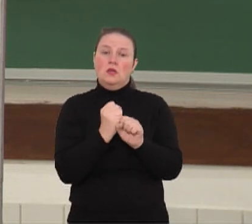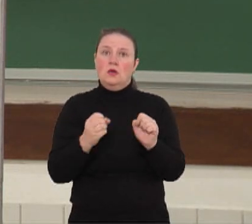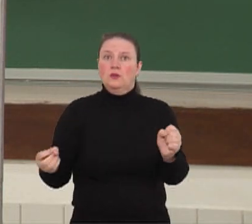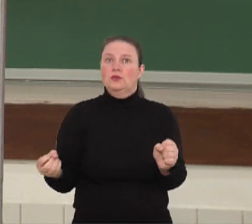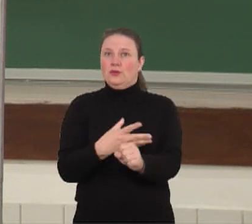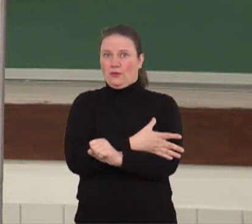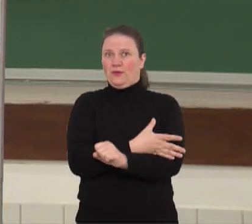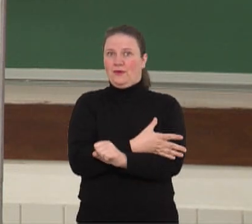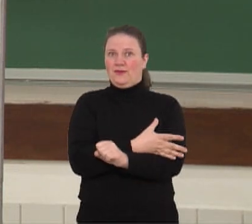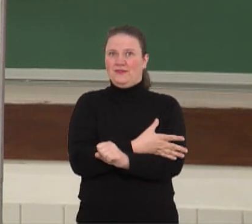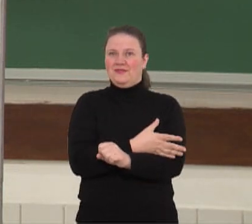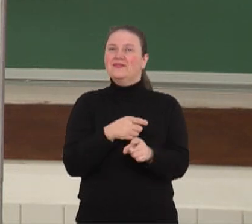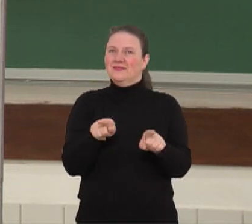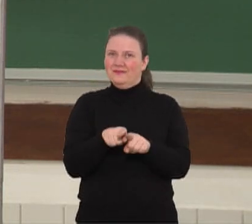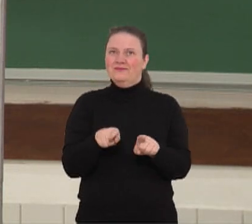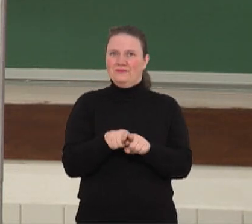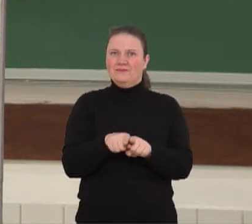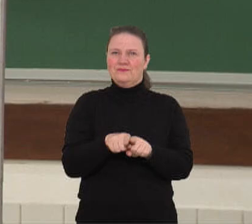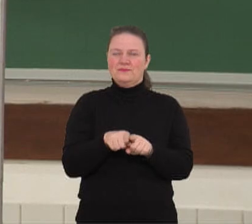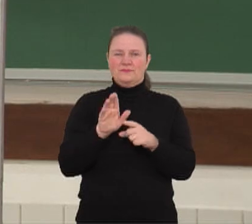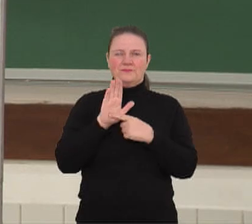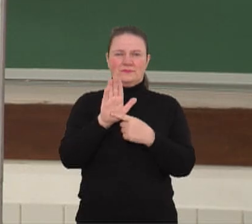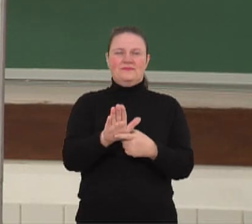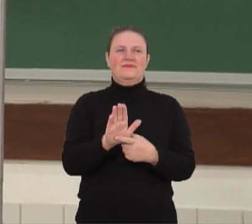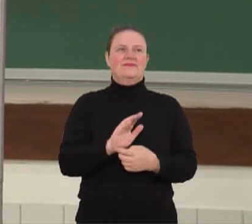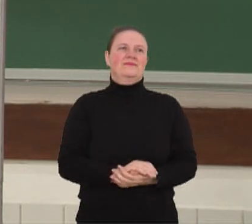observavam outras coisas que eu vou trazer para vocês hoje.